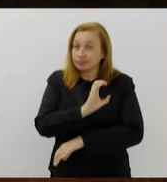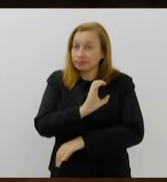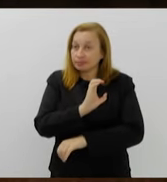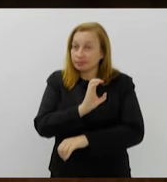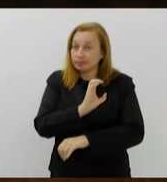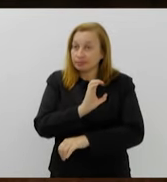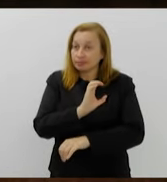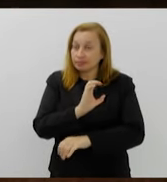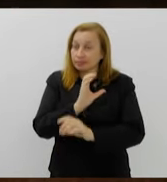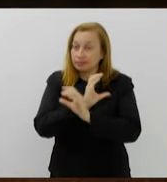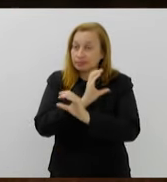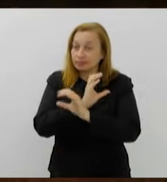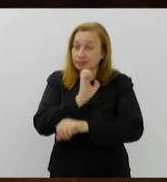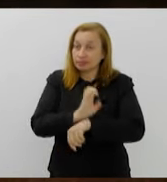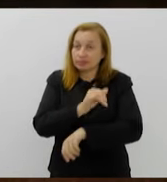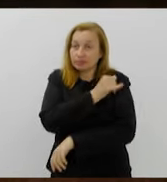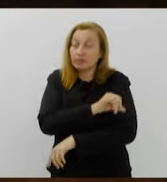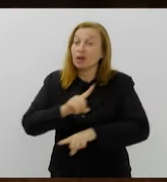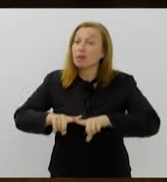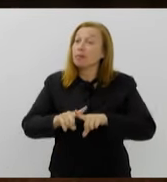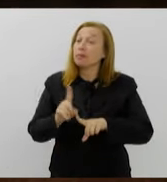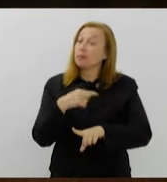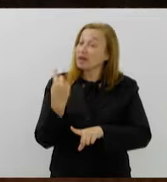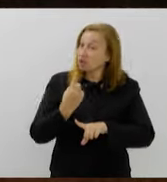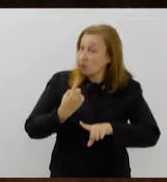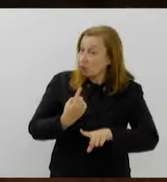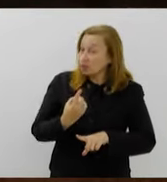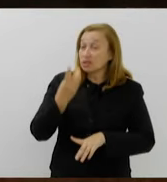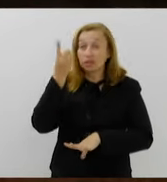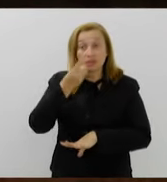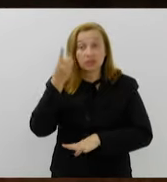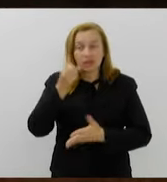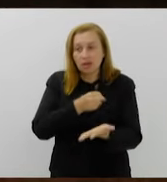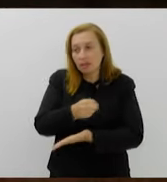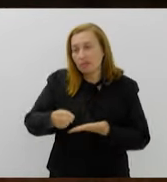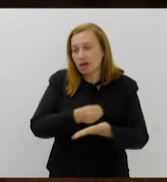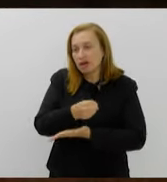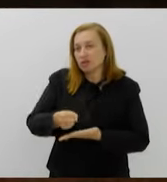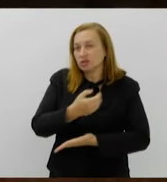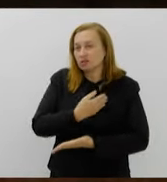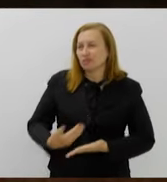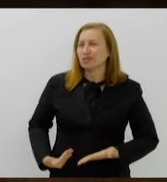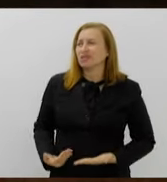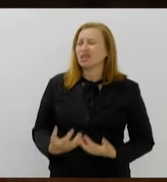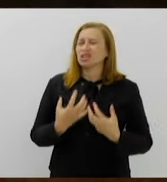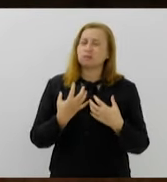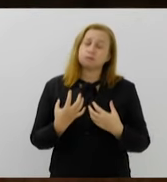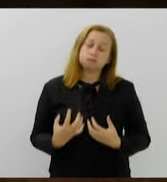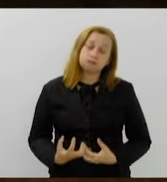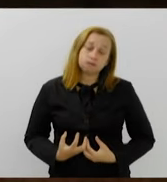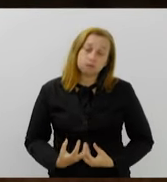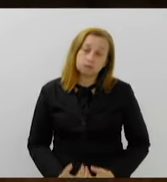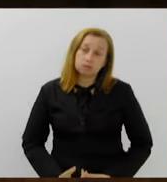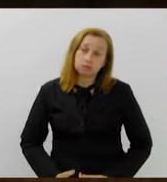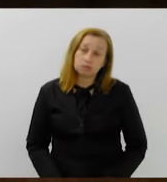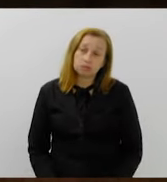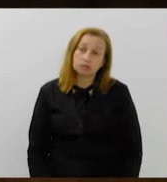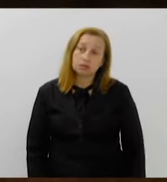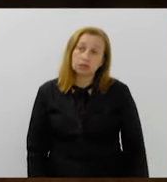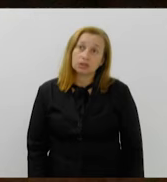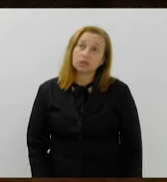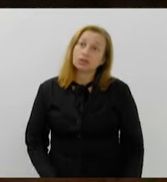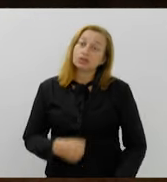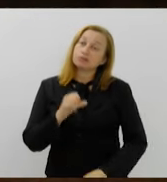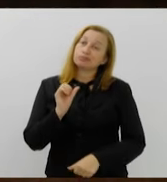mas nós deputados da base do governo tivemos aqui nesta casa um desgaste enorme para mudar a